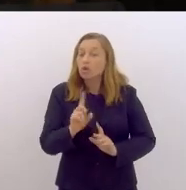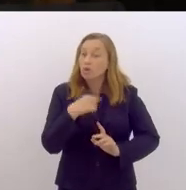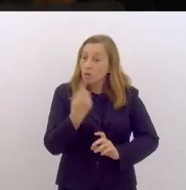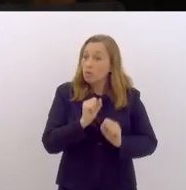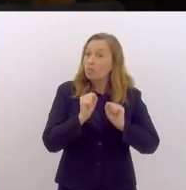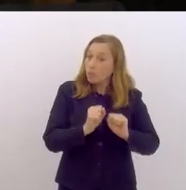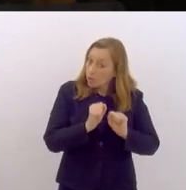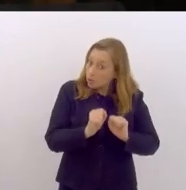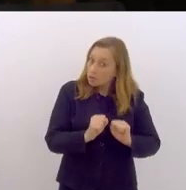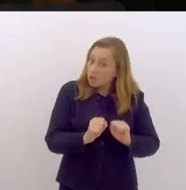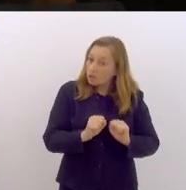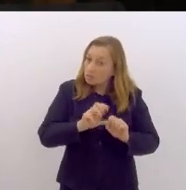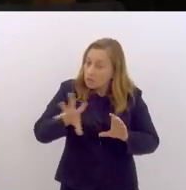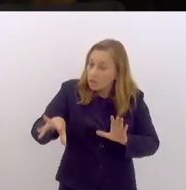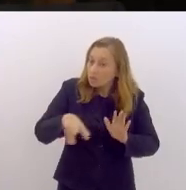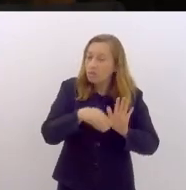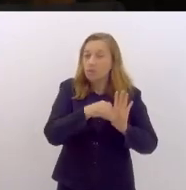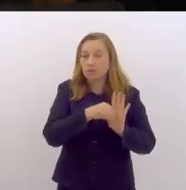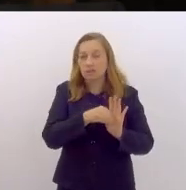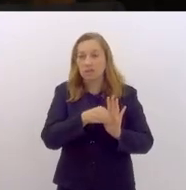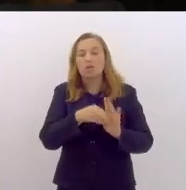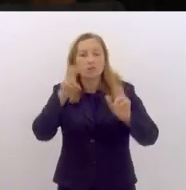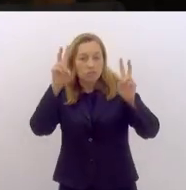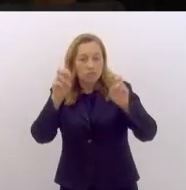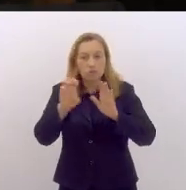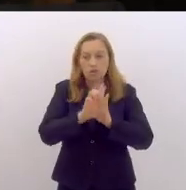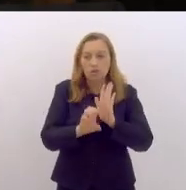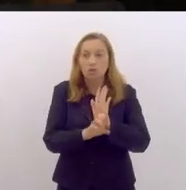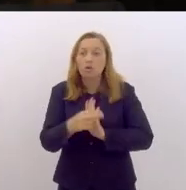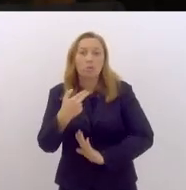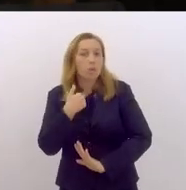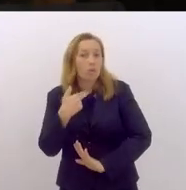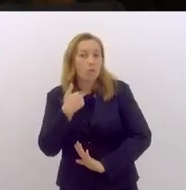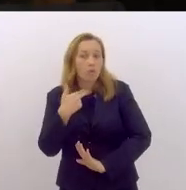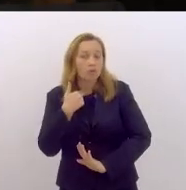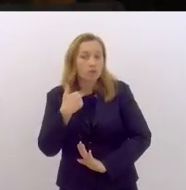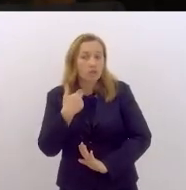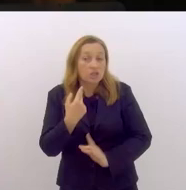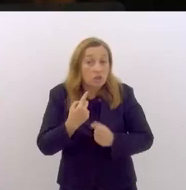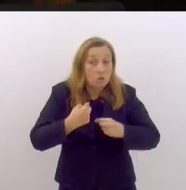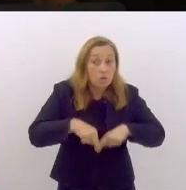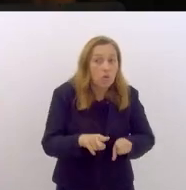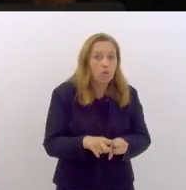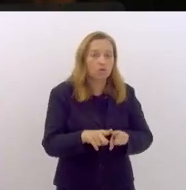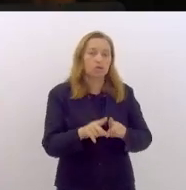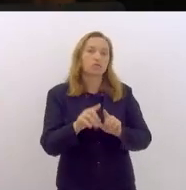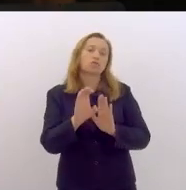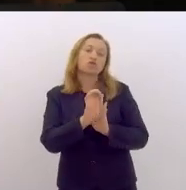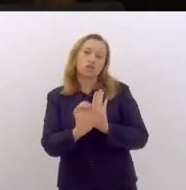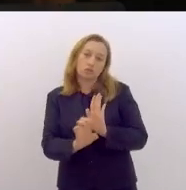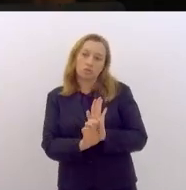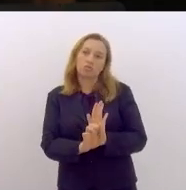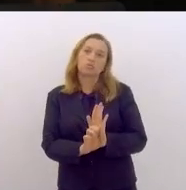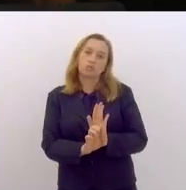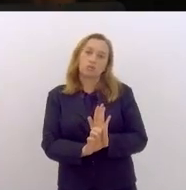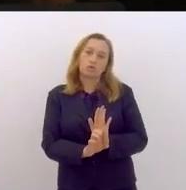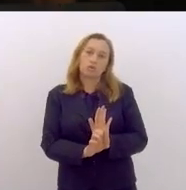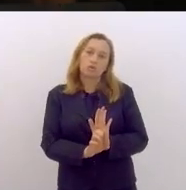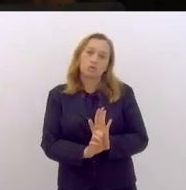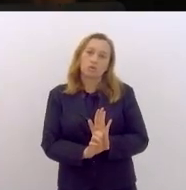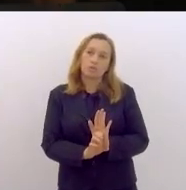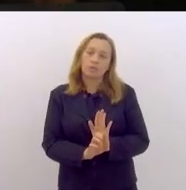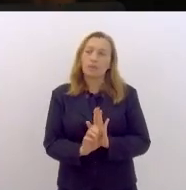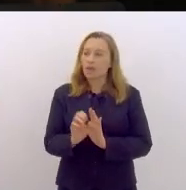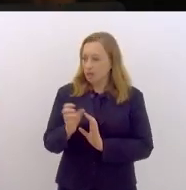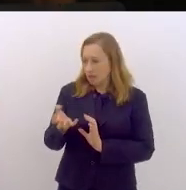podemos complementar a questão do Estatuto. Nós não podemos bater de frente contra algum ponto que esteja...